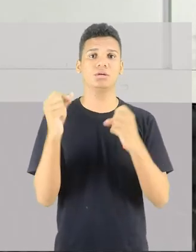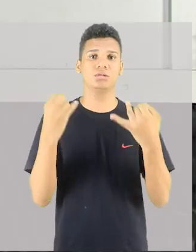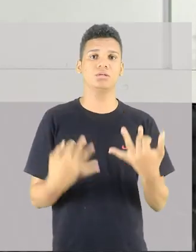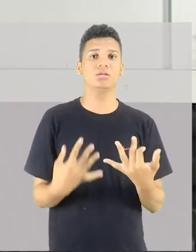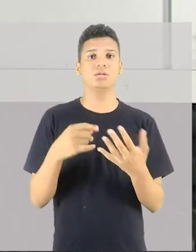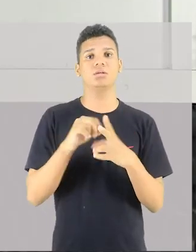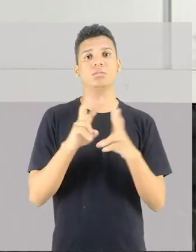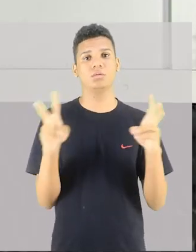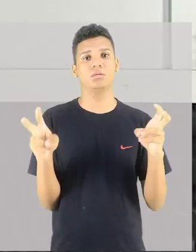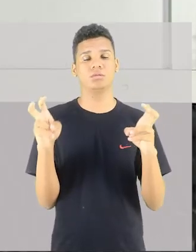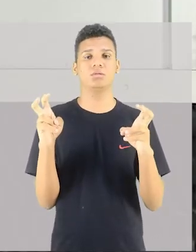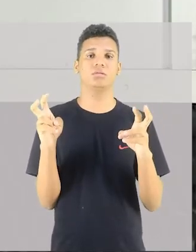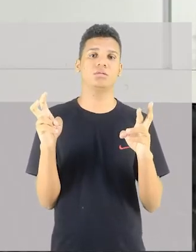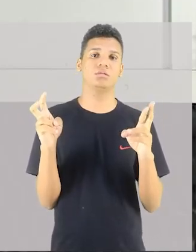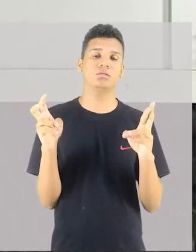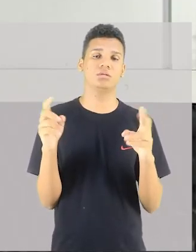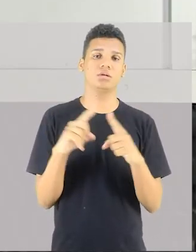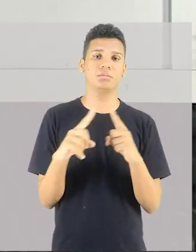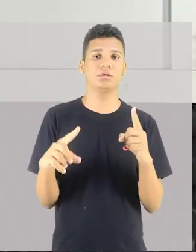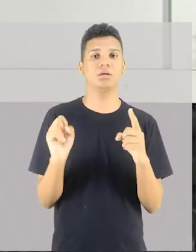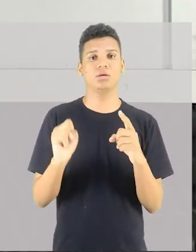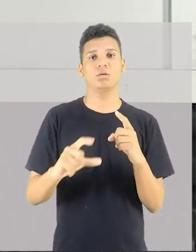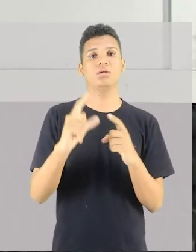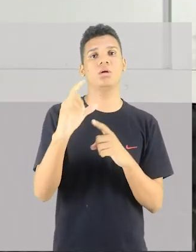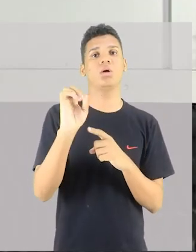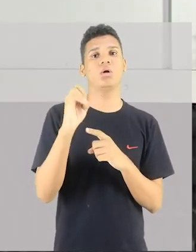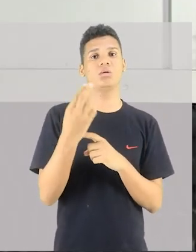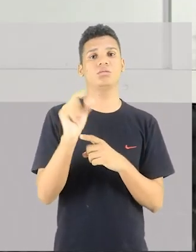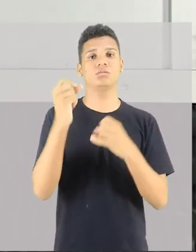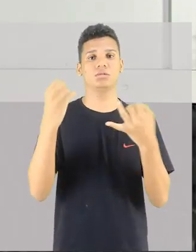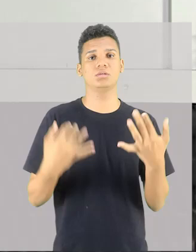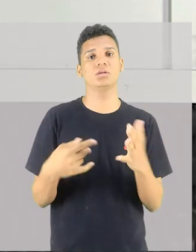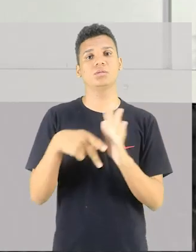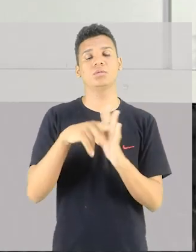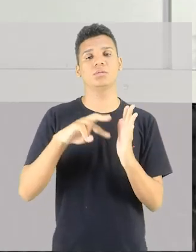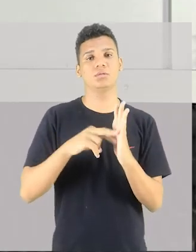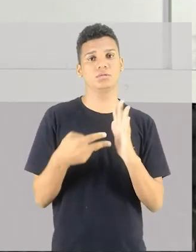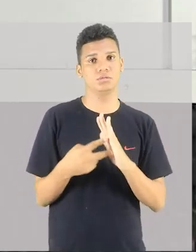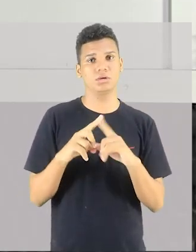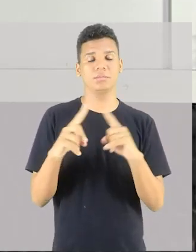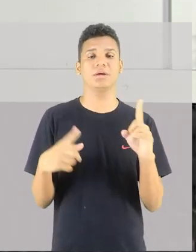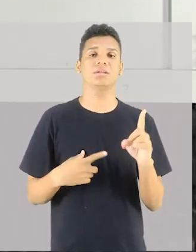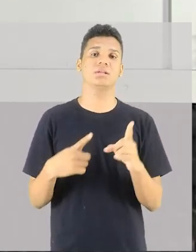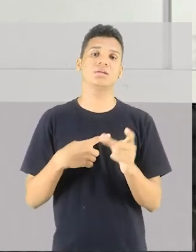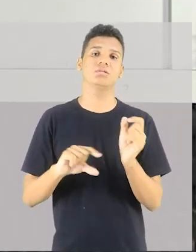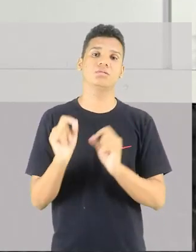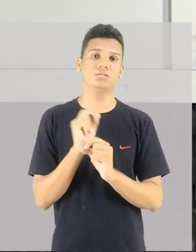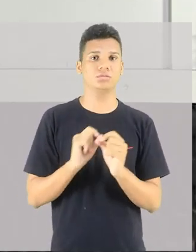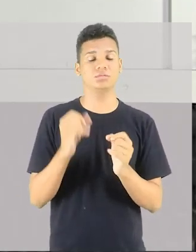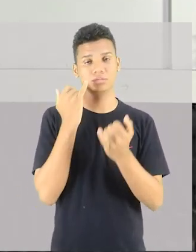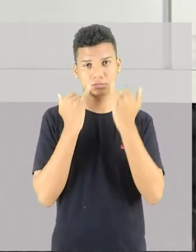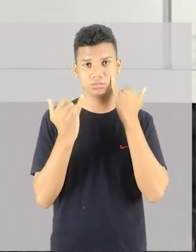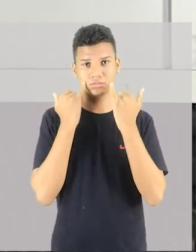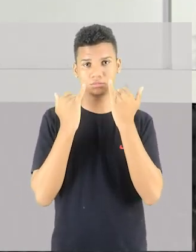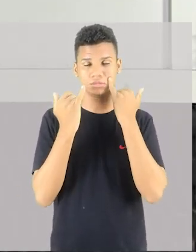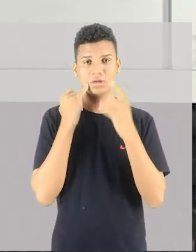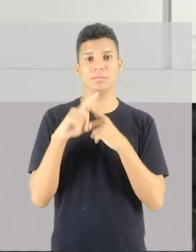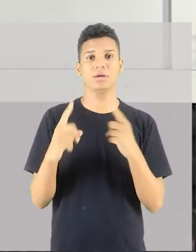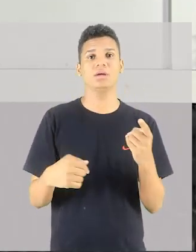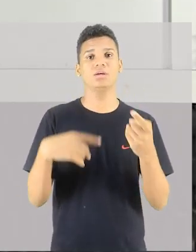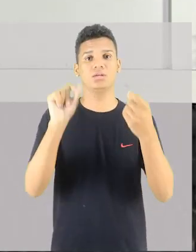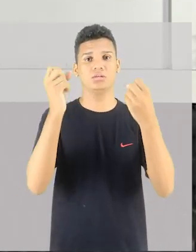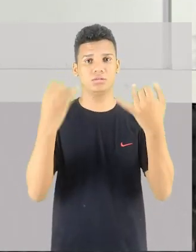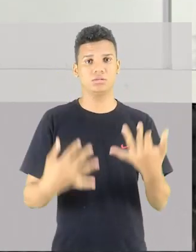relaciona a área ou volume entre figura é nessa informação geralmente que você consegue